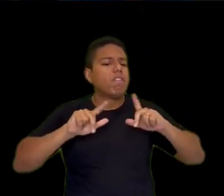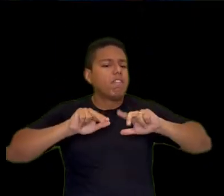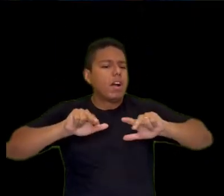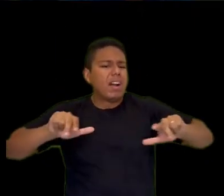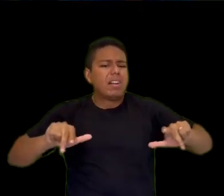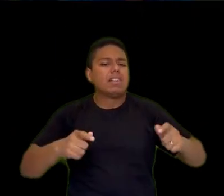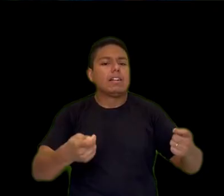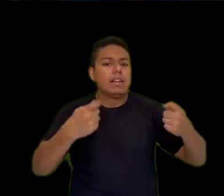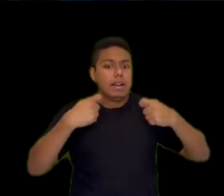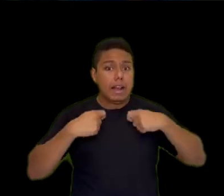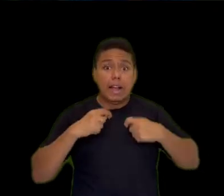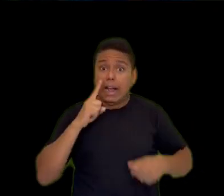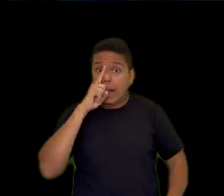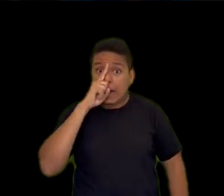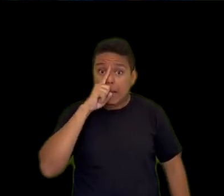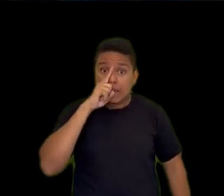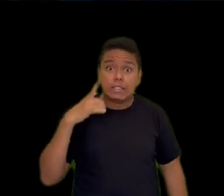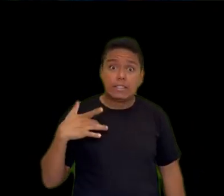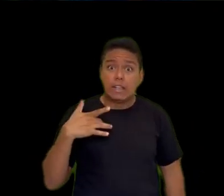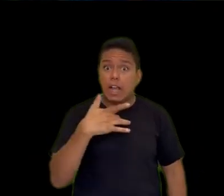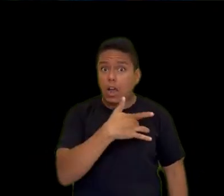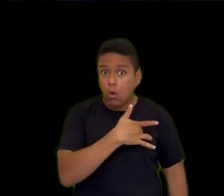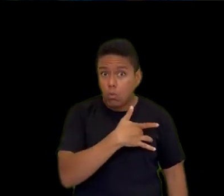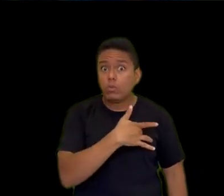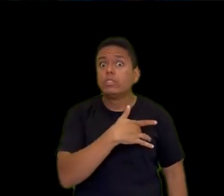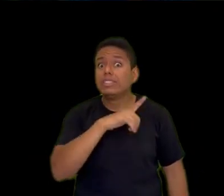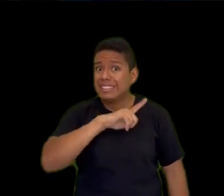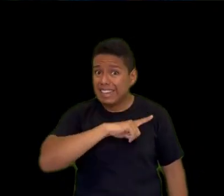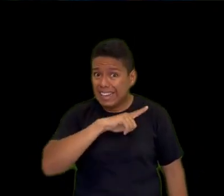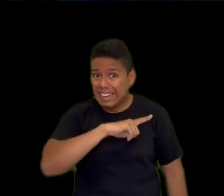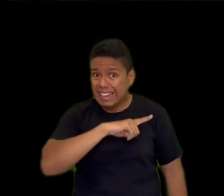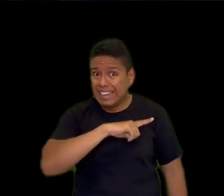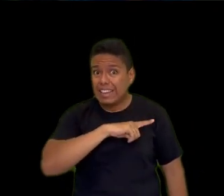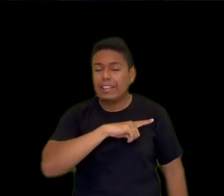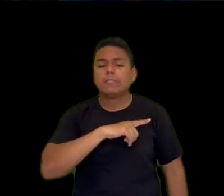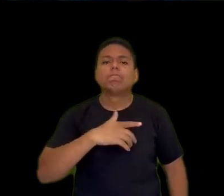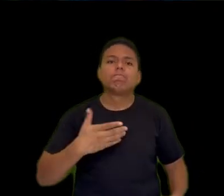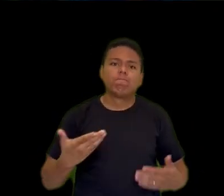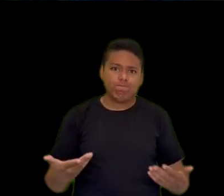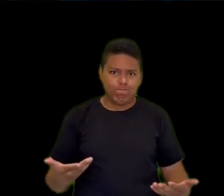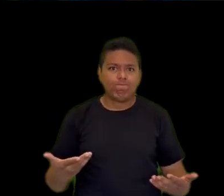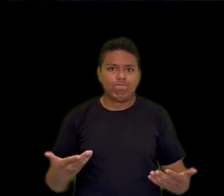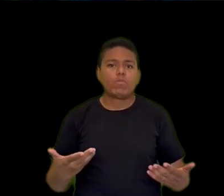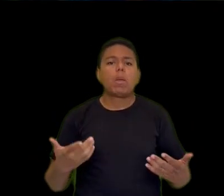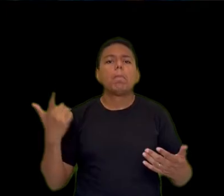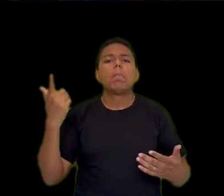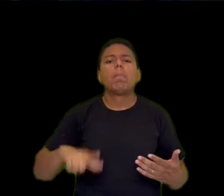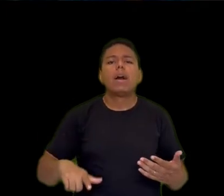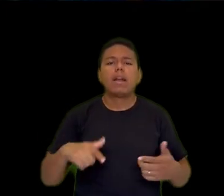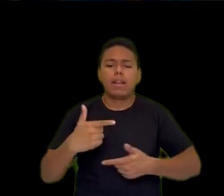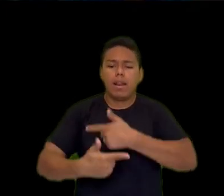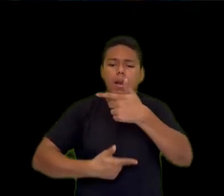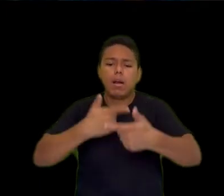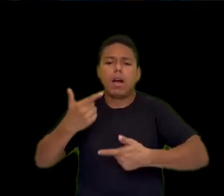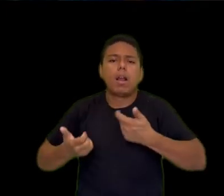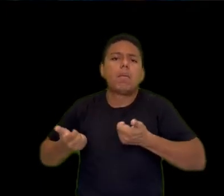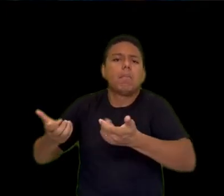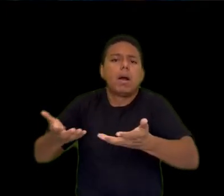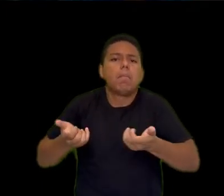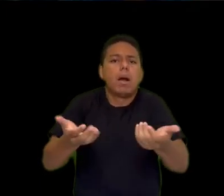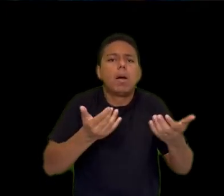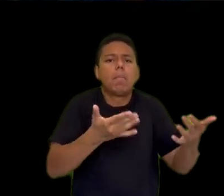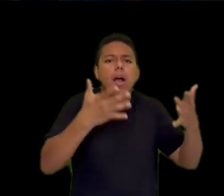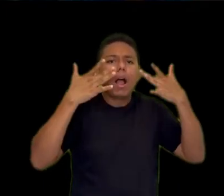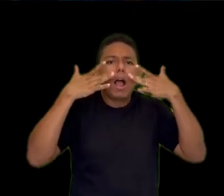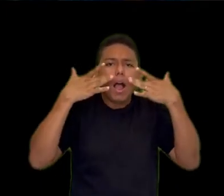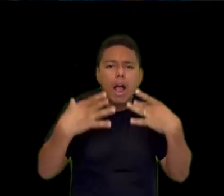ou outro procedimento, serviços voltados para atenção à saúde, seja ambulatorial, seja